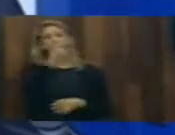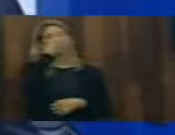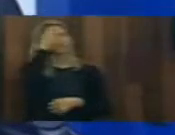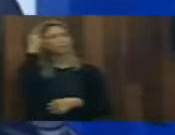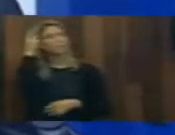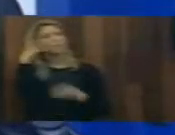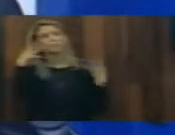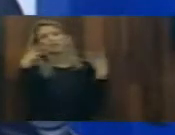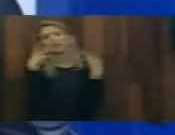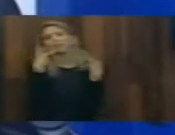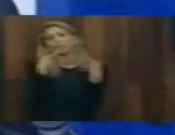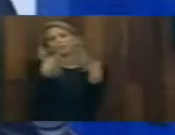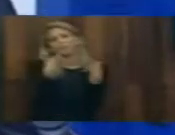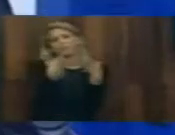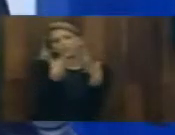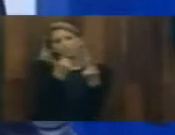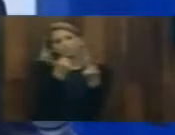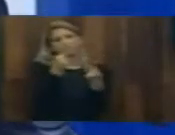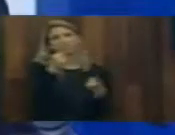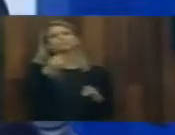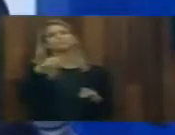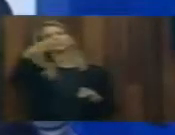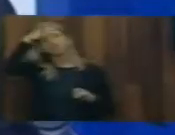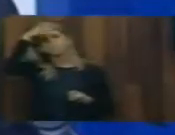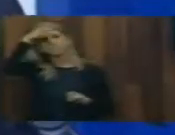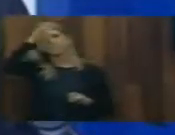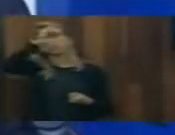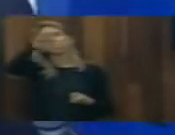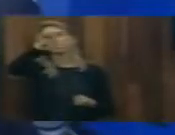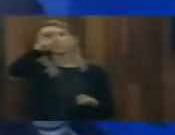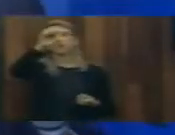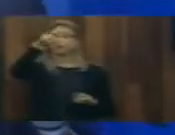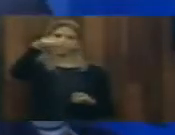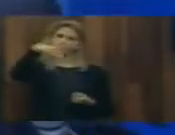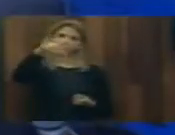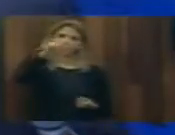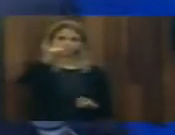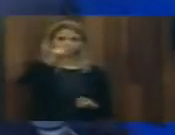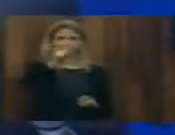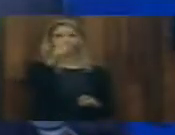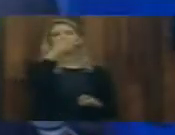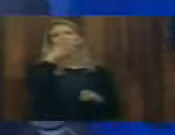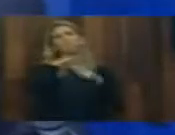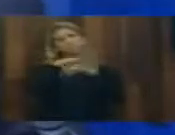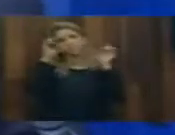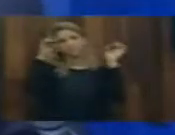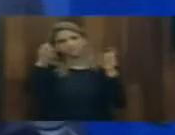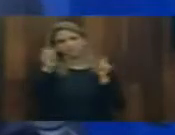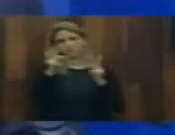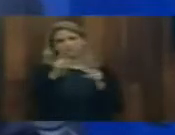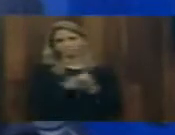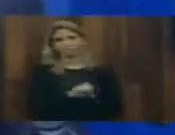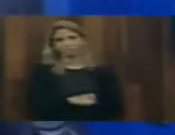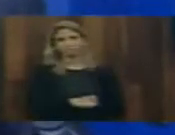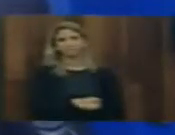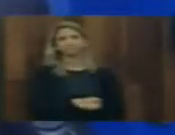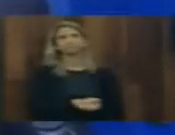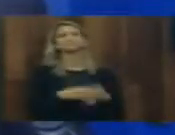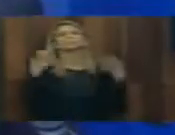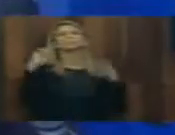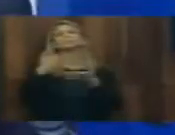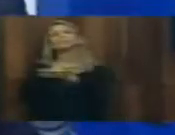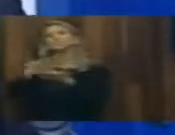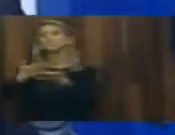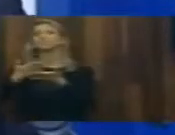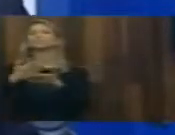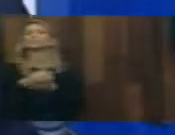de tia Jo. Então, uma boa noite especial, tia Jo. Queria, primeiro, presidente, iniciar o discurso, e acho que